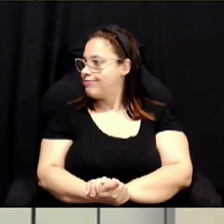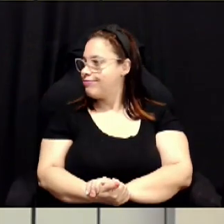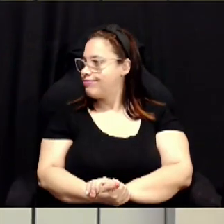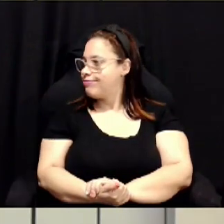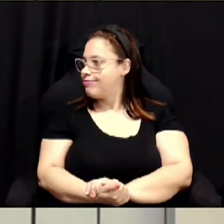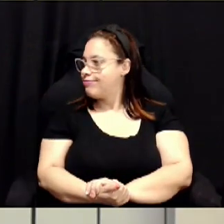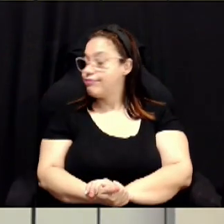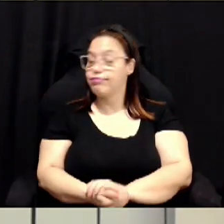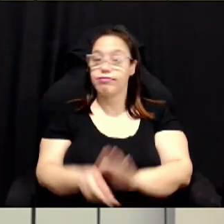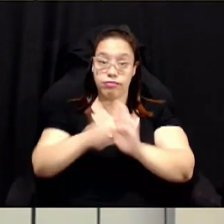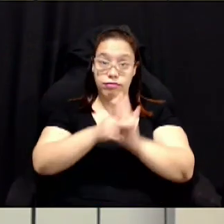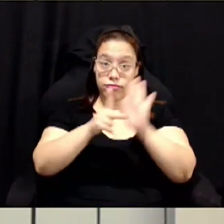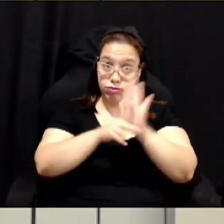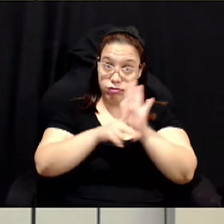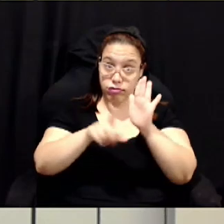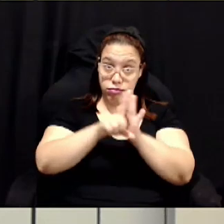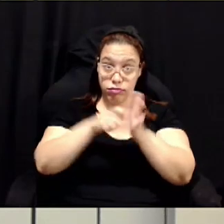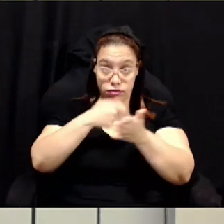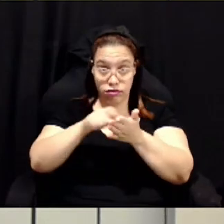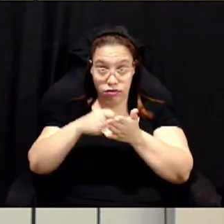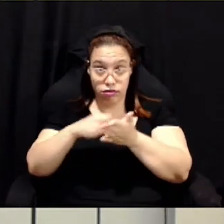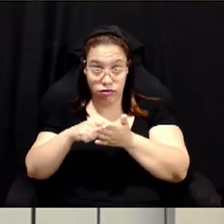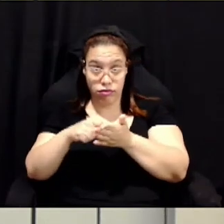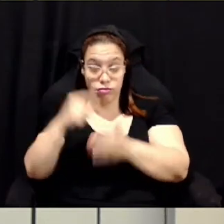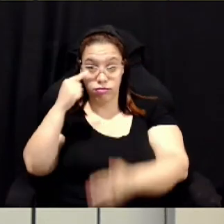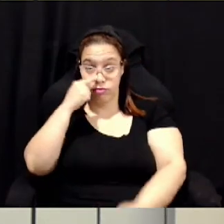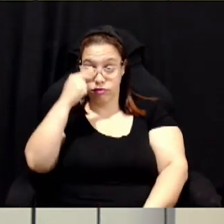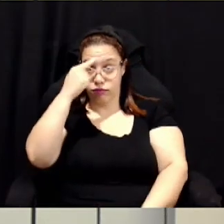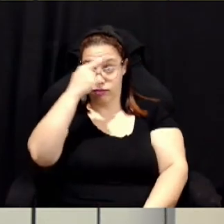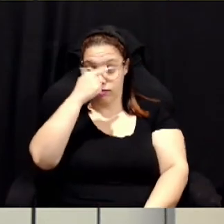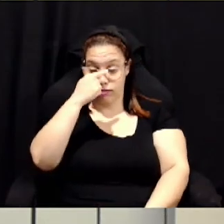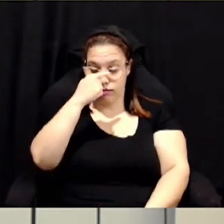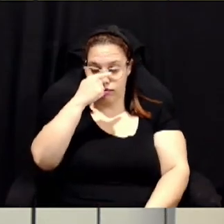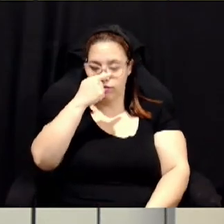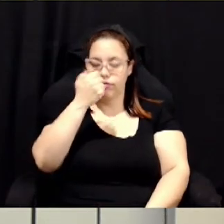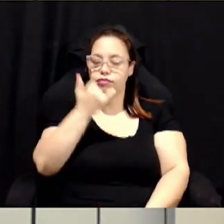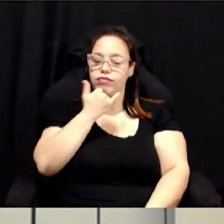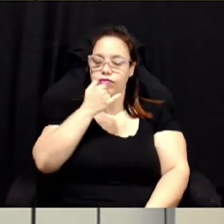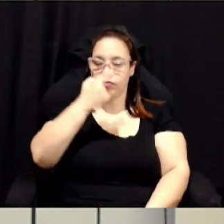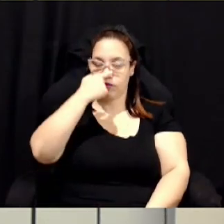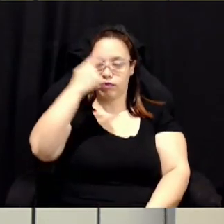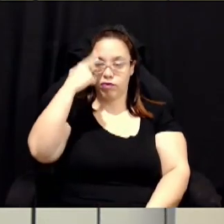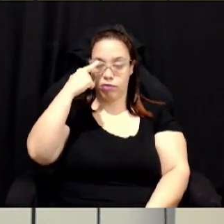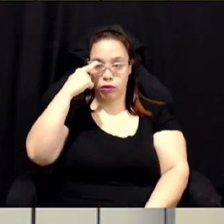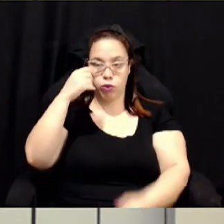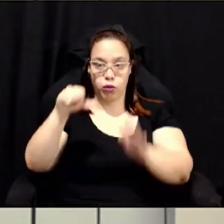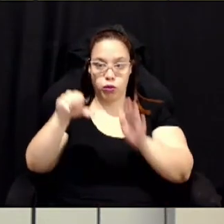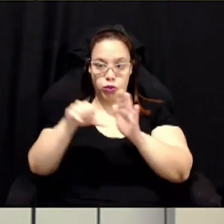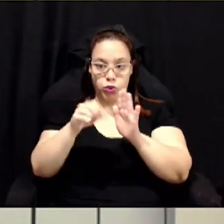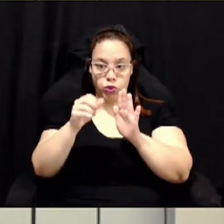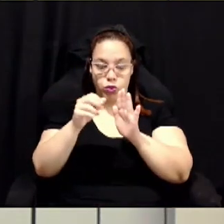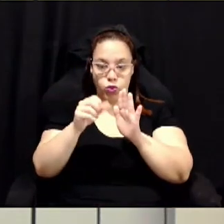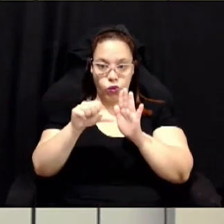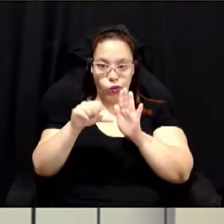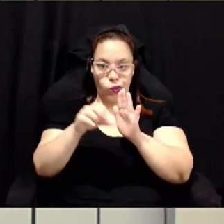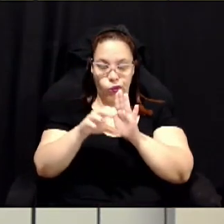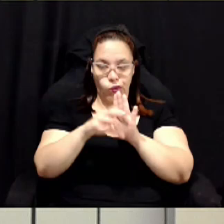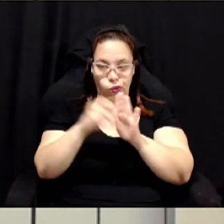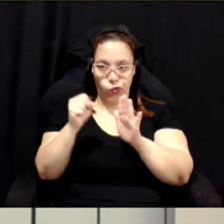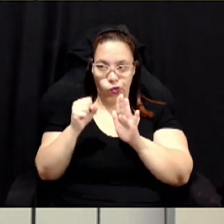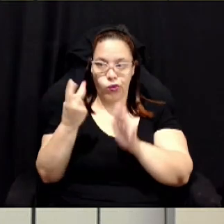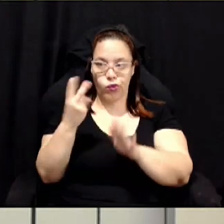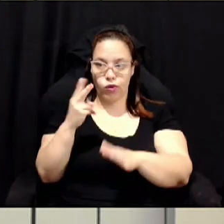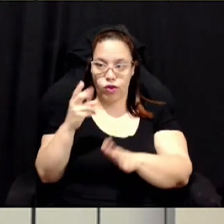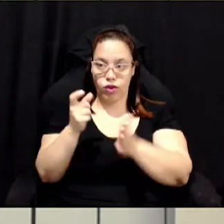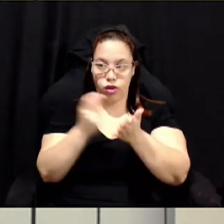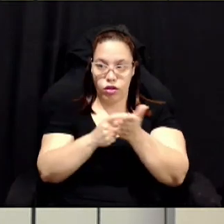Projeto de lei de autoria da vereadora Paola Miguel, que prevê isenção do pagamento para a emissão de segunda via do